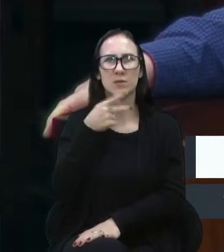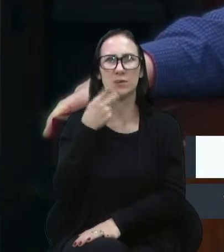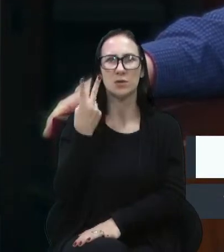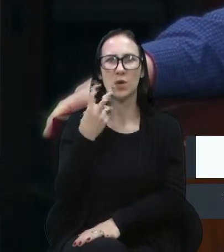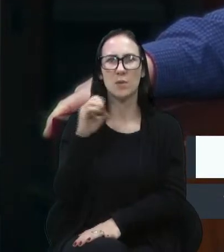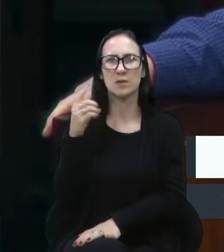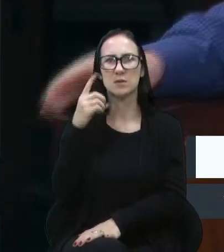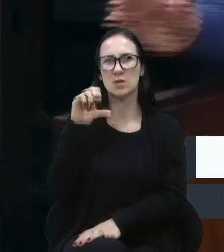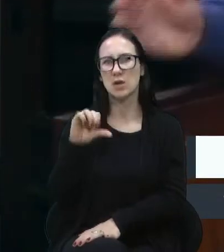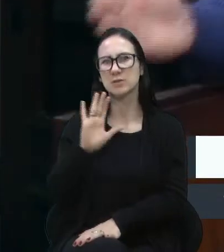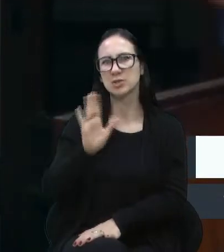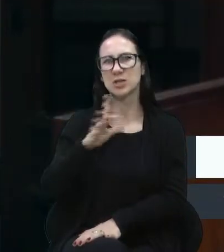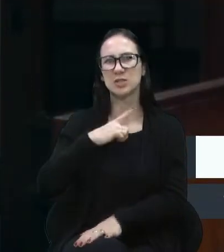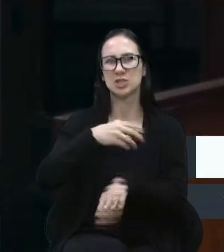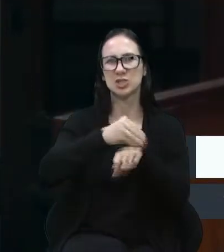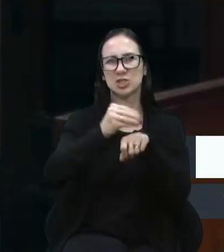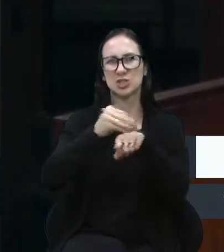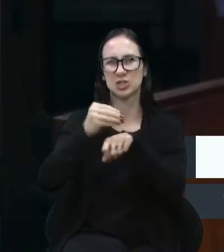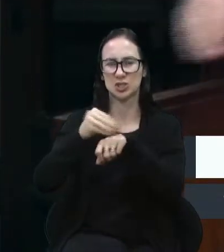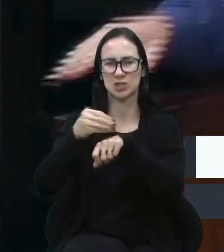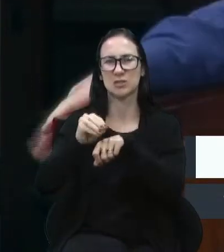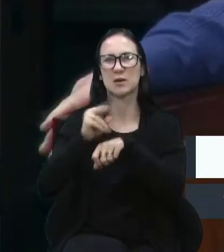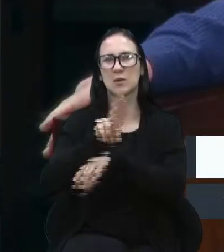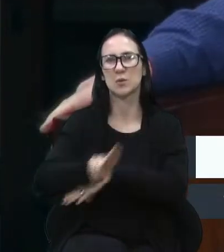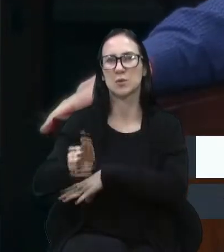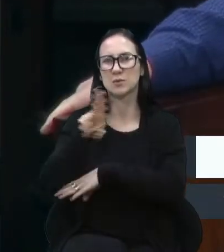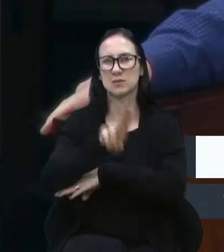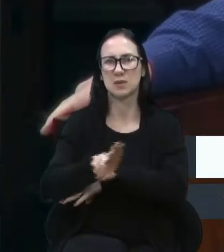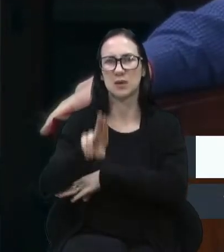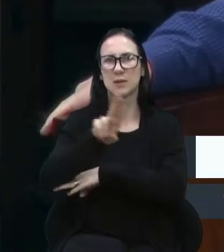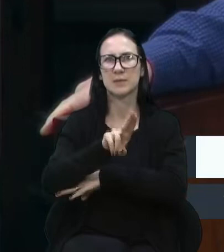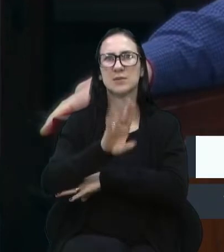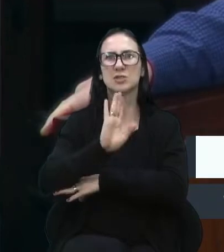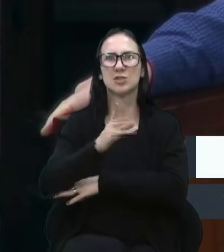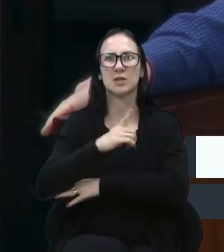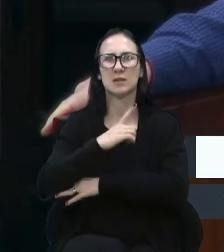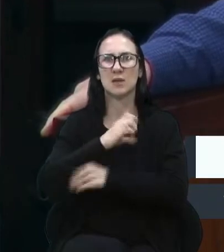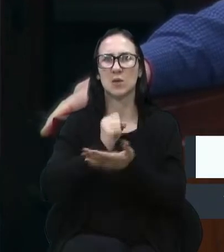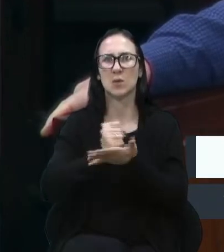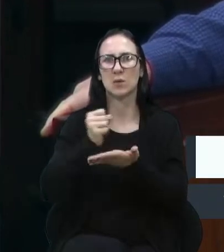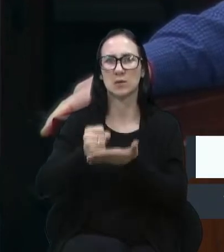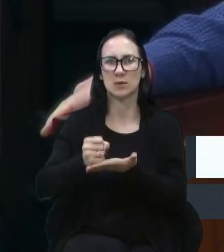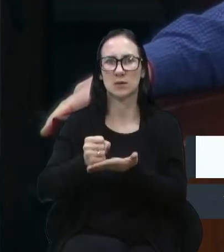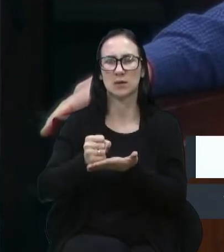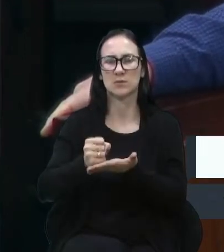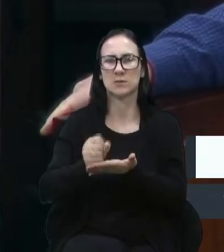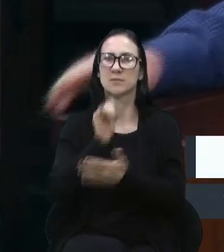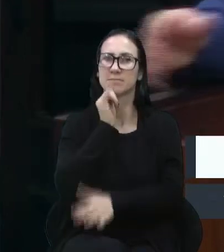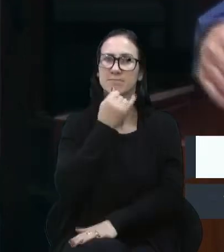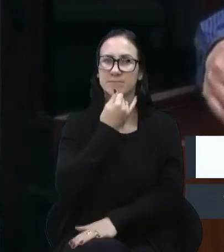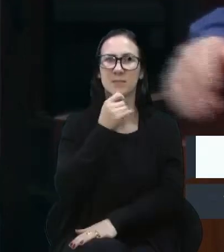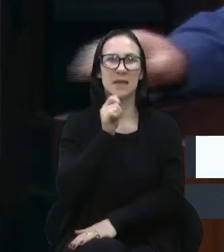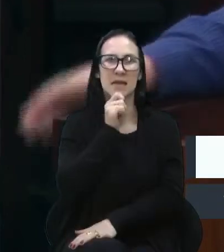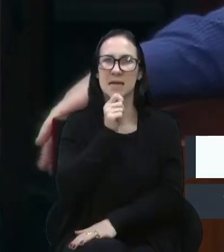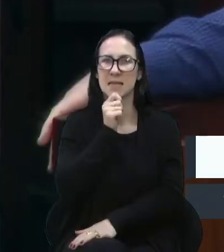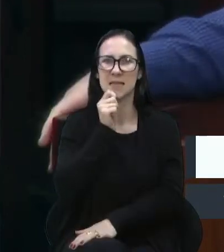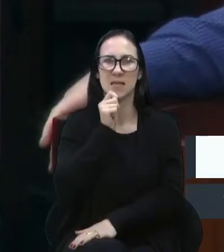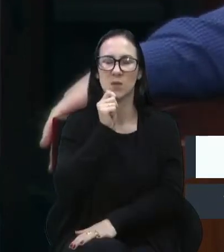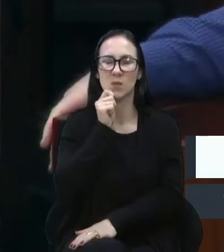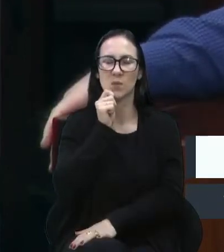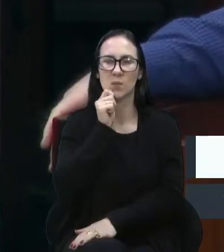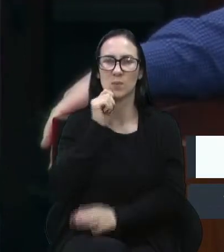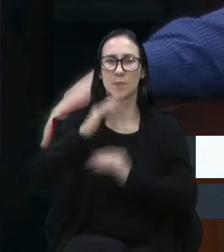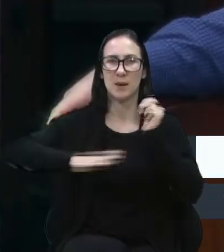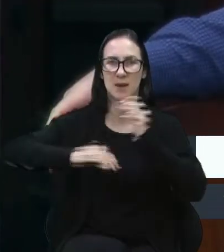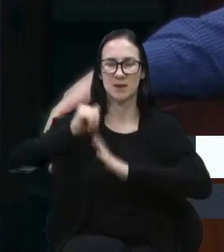fazíamos indicação para que fosse utilizado, já está no contrato e infelizmente ainda não está em prática, que é uma